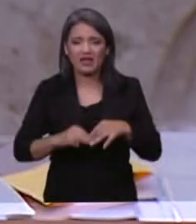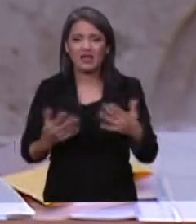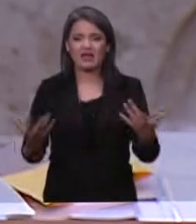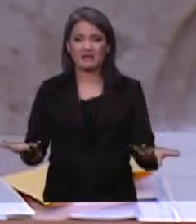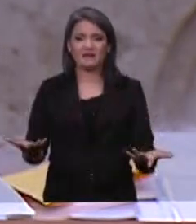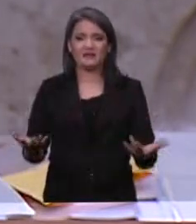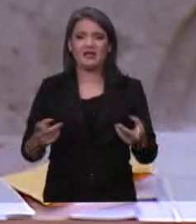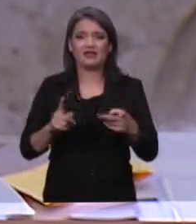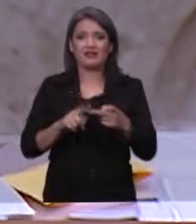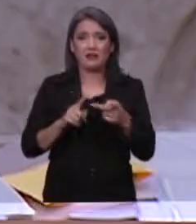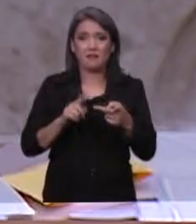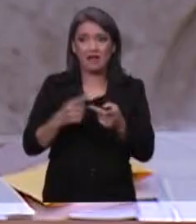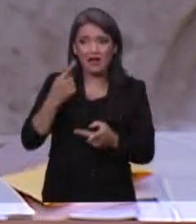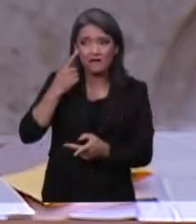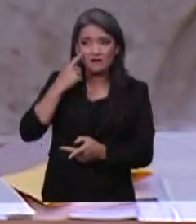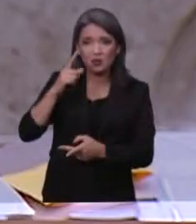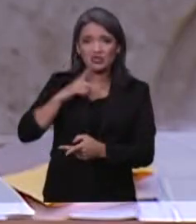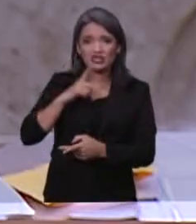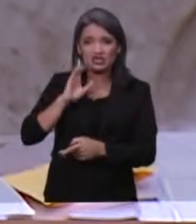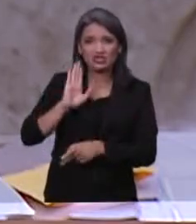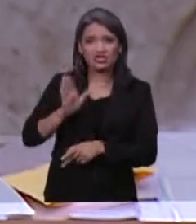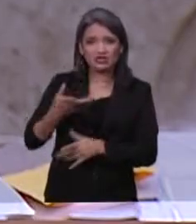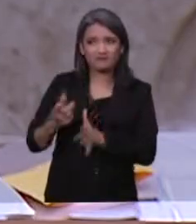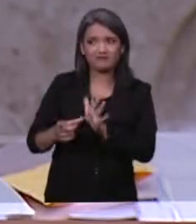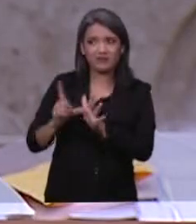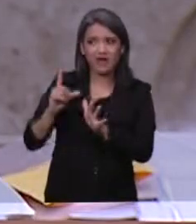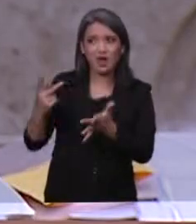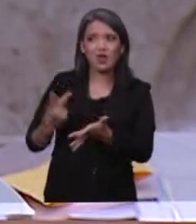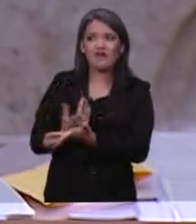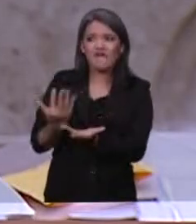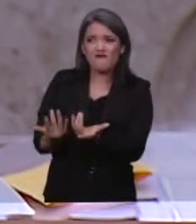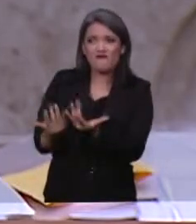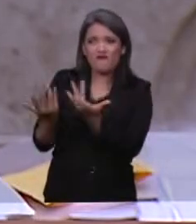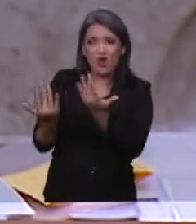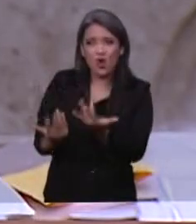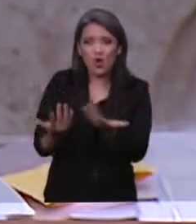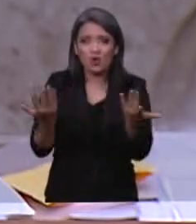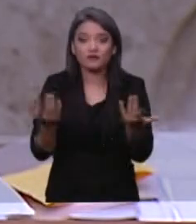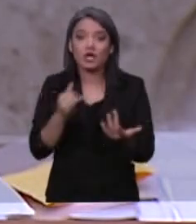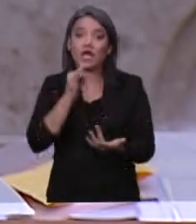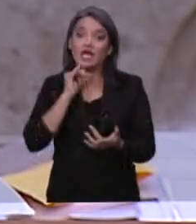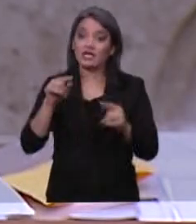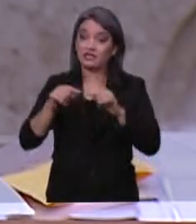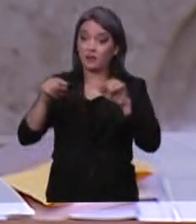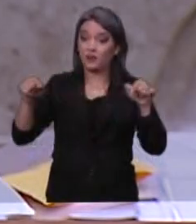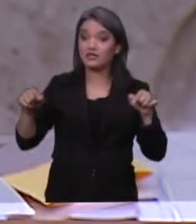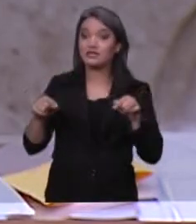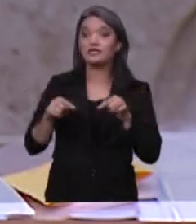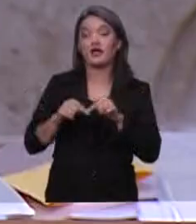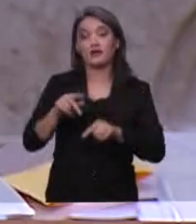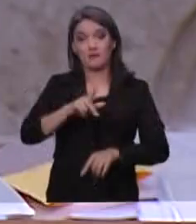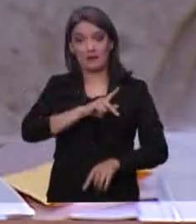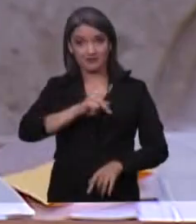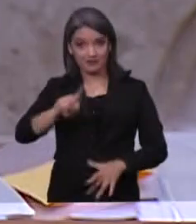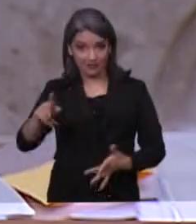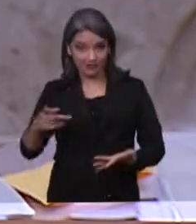vestígios de fogo ateado em vários locais, como o gabinete da presidência, por